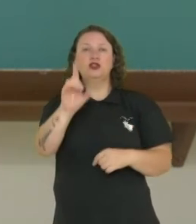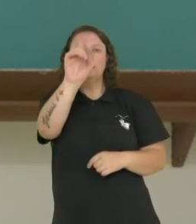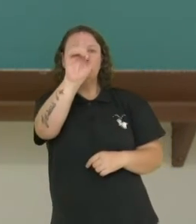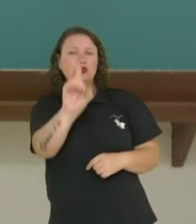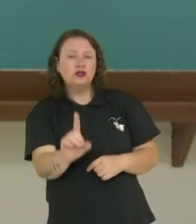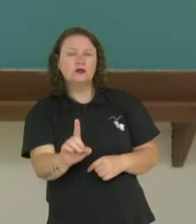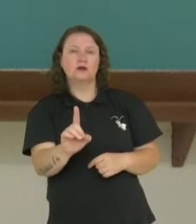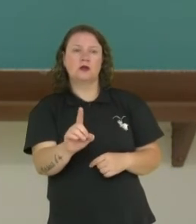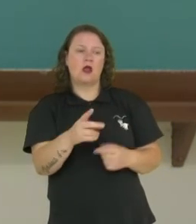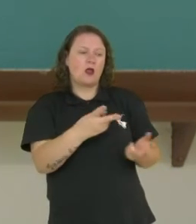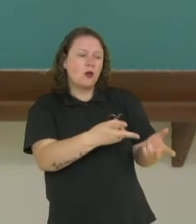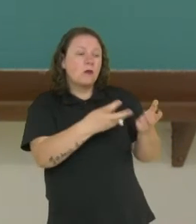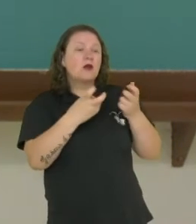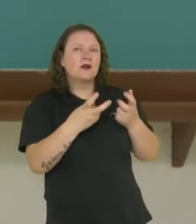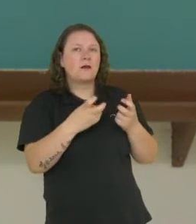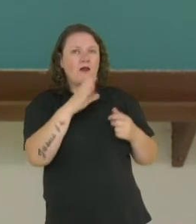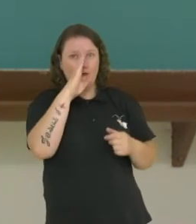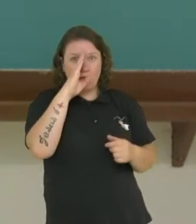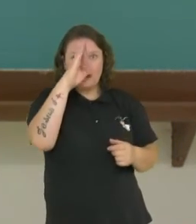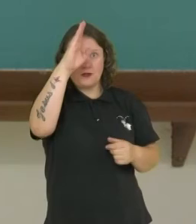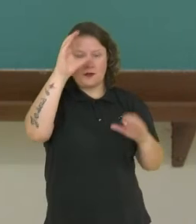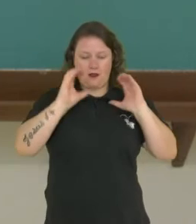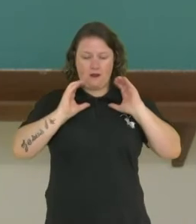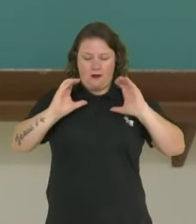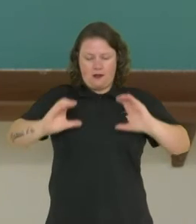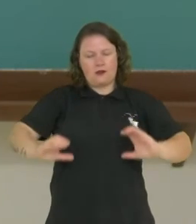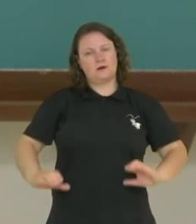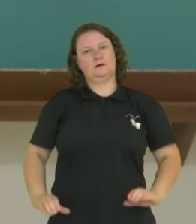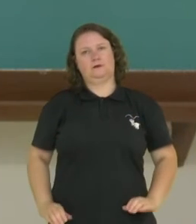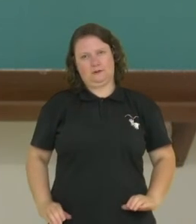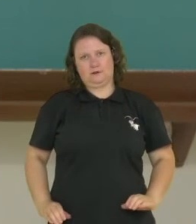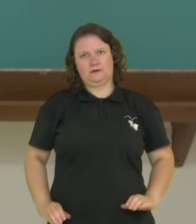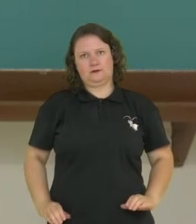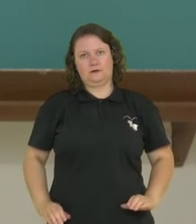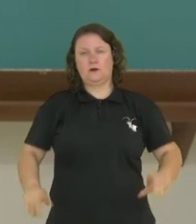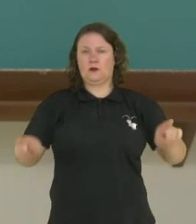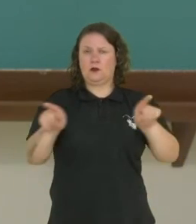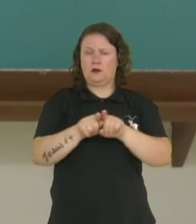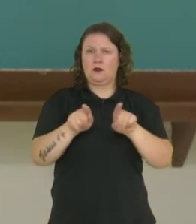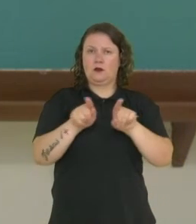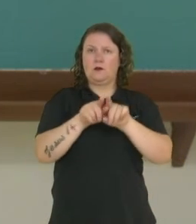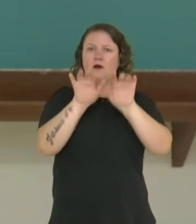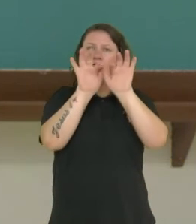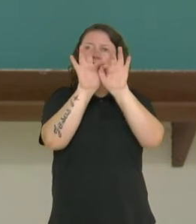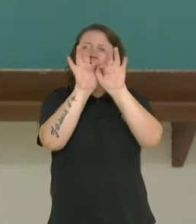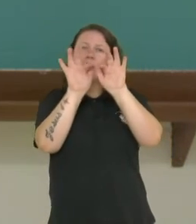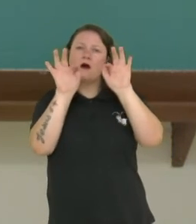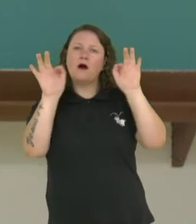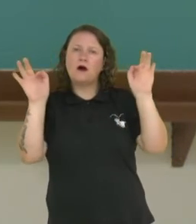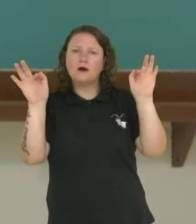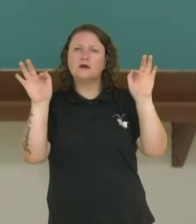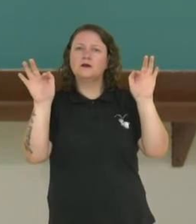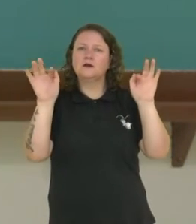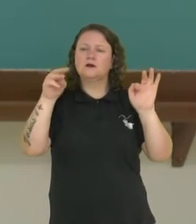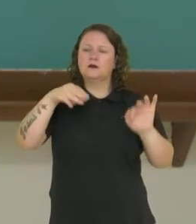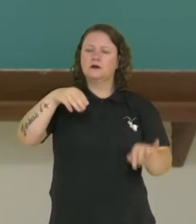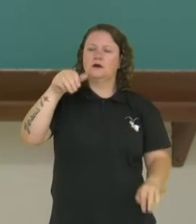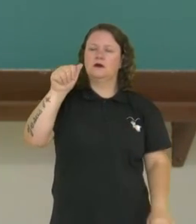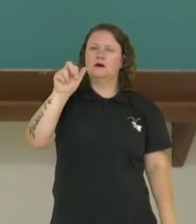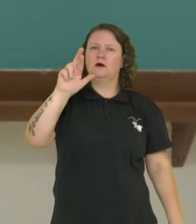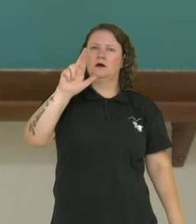caráter, né, que é o que mais importa. Inclusive, uma das frases famosas, né, a questão do caráter, né, que Martin Luther King, que é um dos